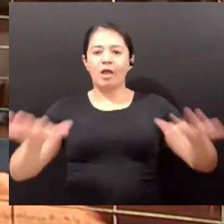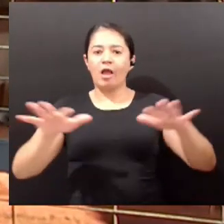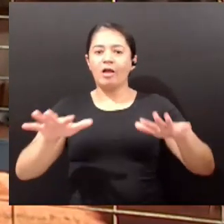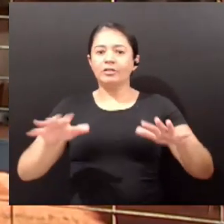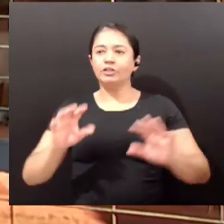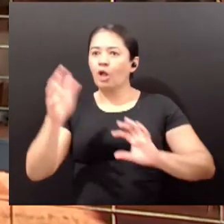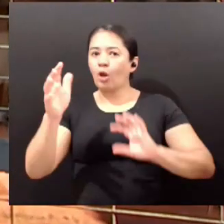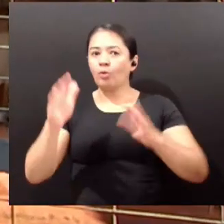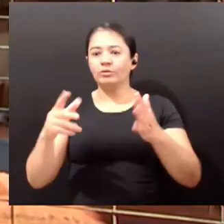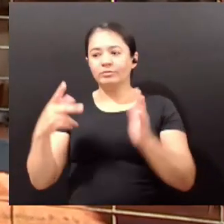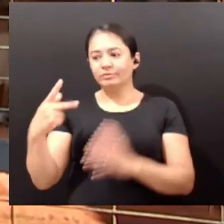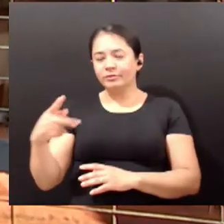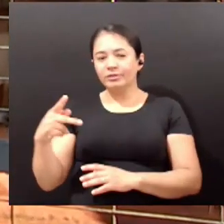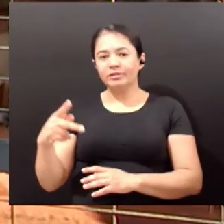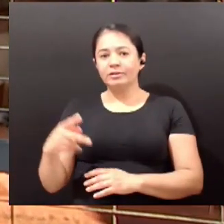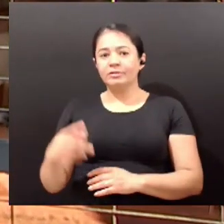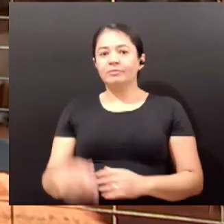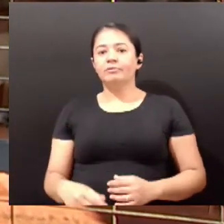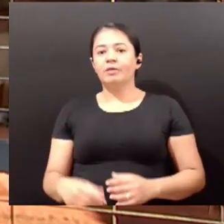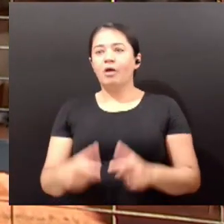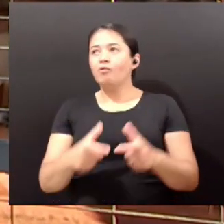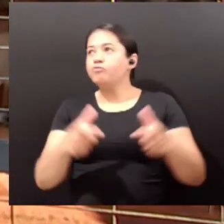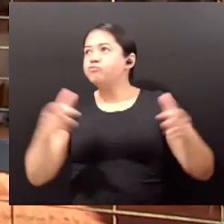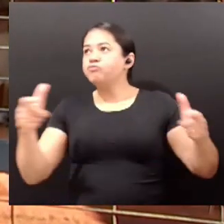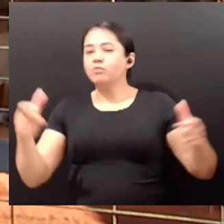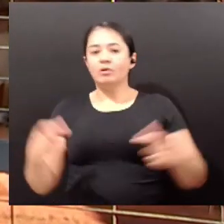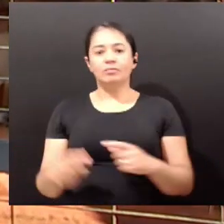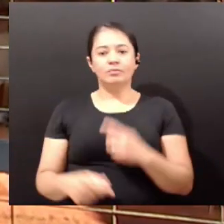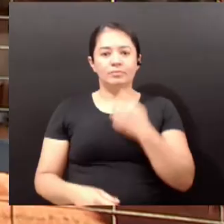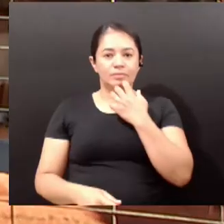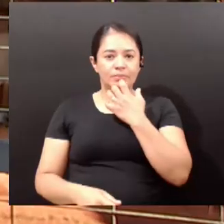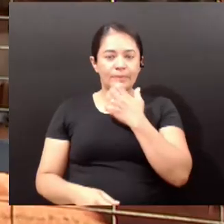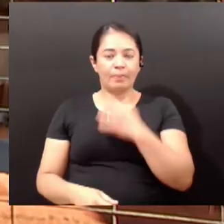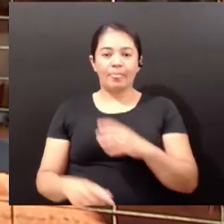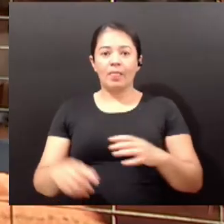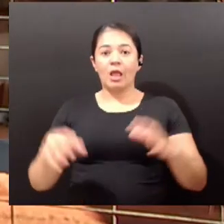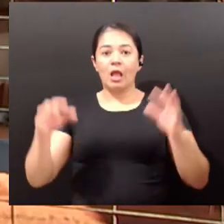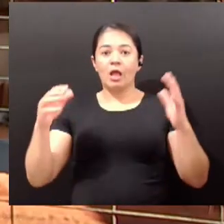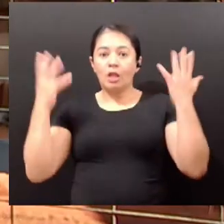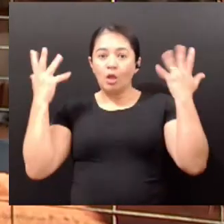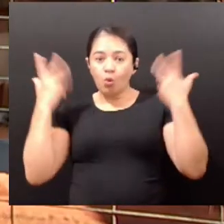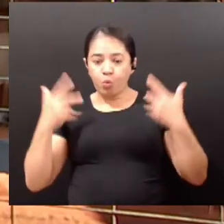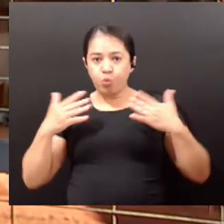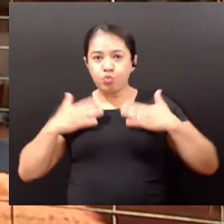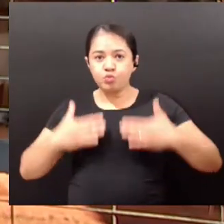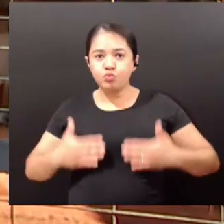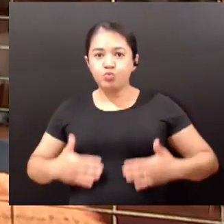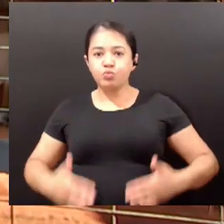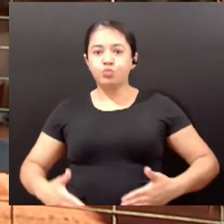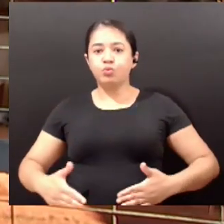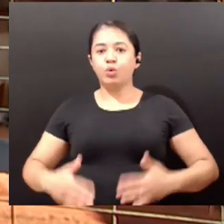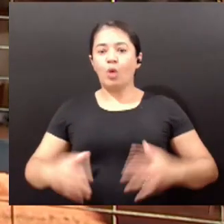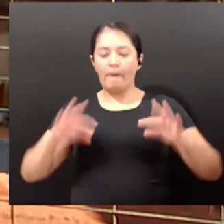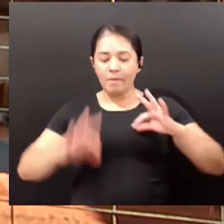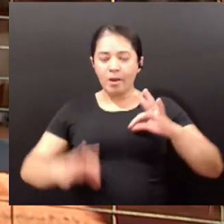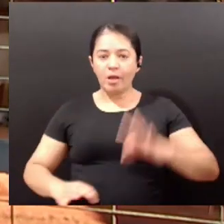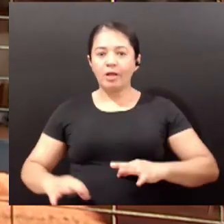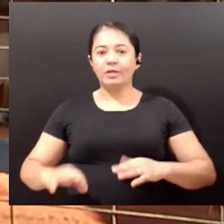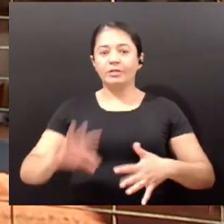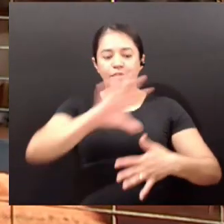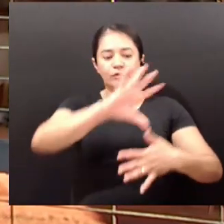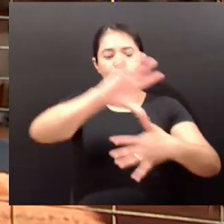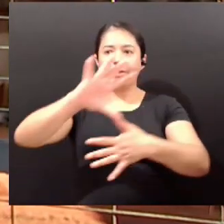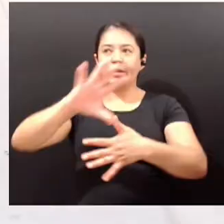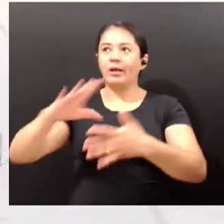é extremamente ampla. Tá? A onça parda ela pega do continente americano, desde lá